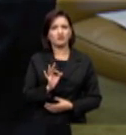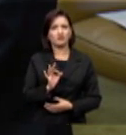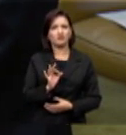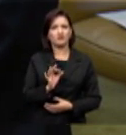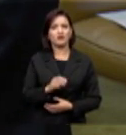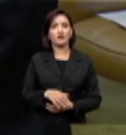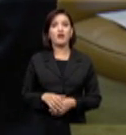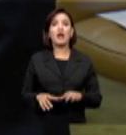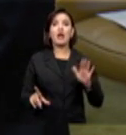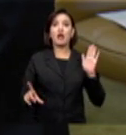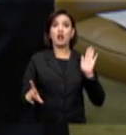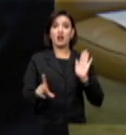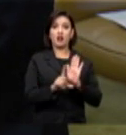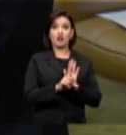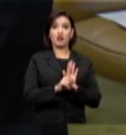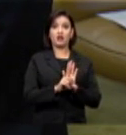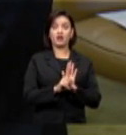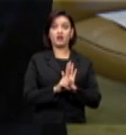A lei